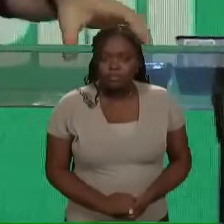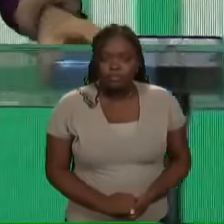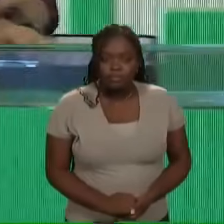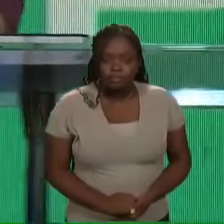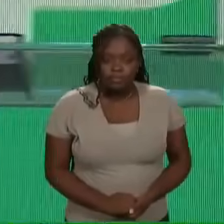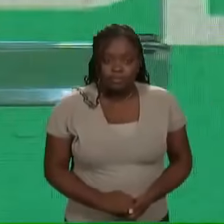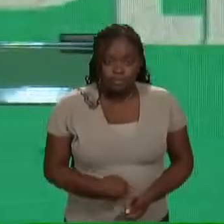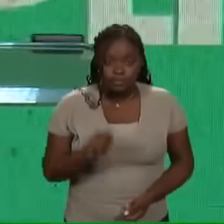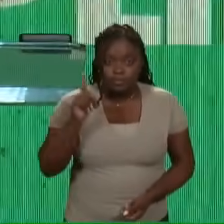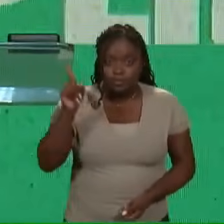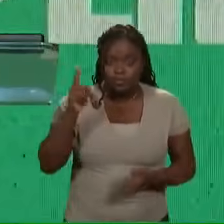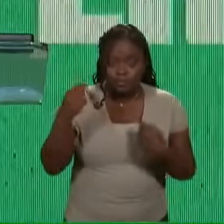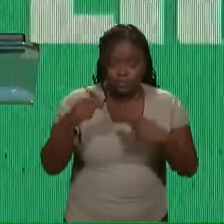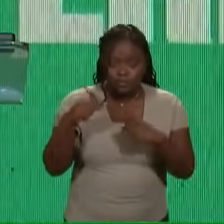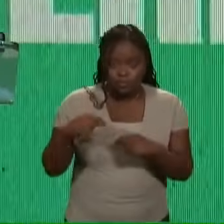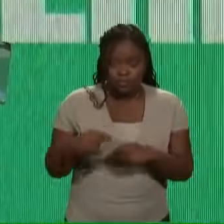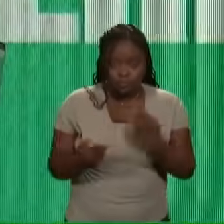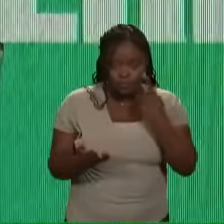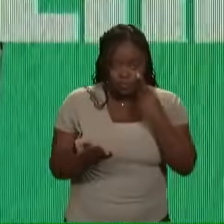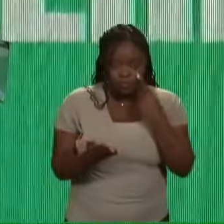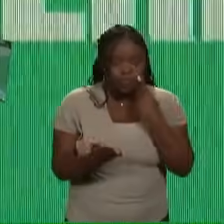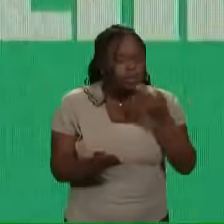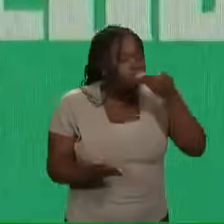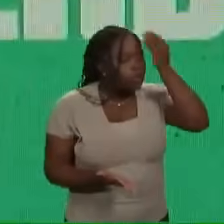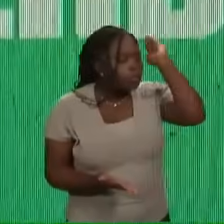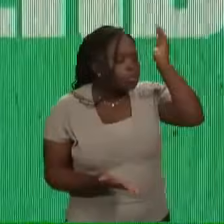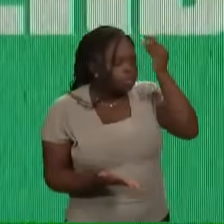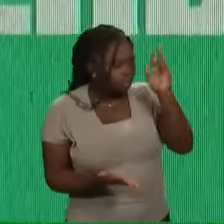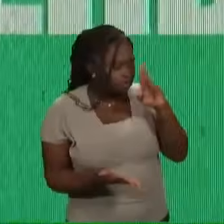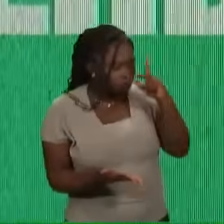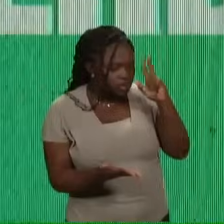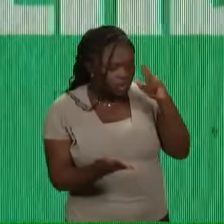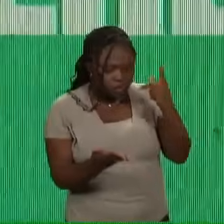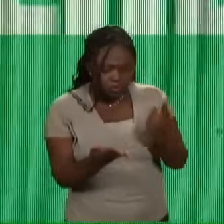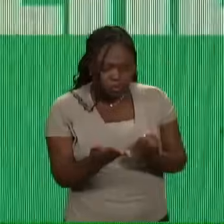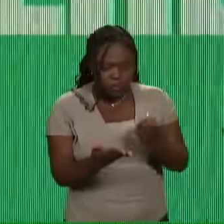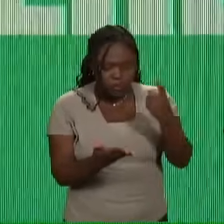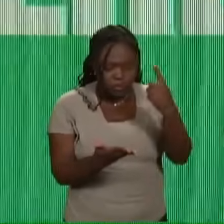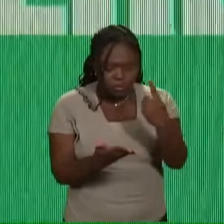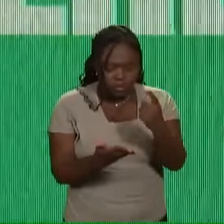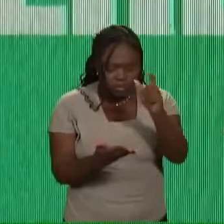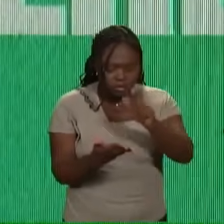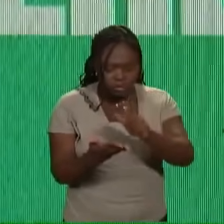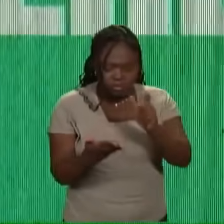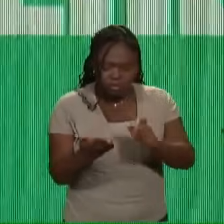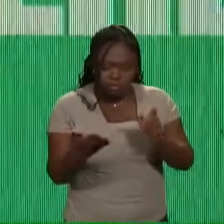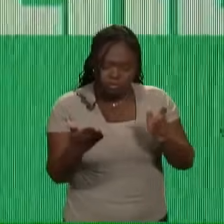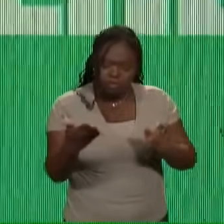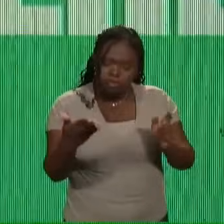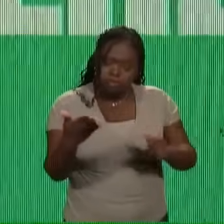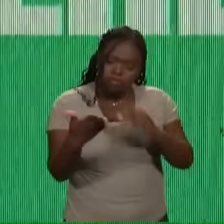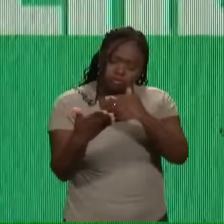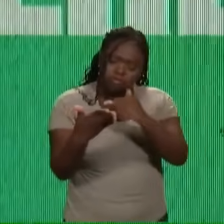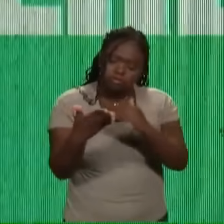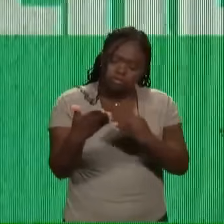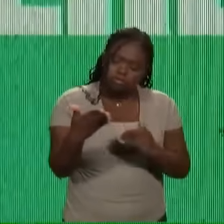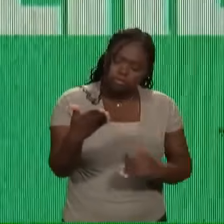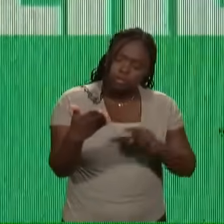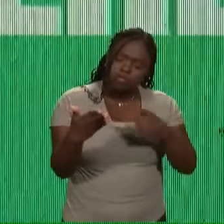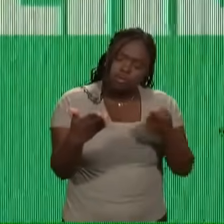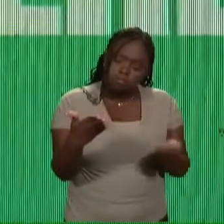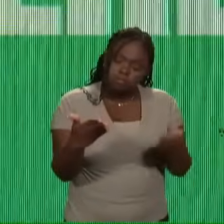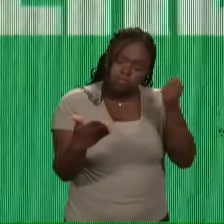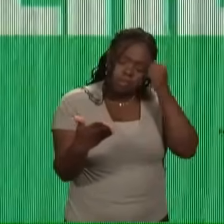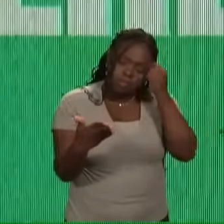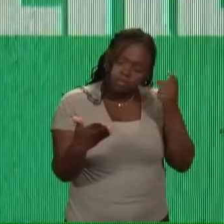ele tem que olhar lá e falar assim: Lucim, pisou na bola bastante com fulano, com ciclano, com beltrano, mas foi atrás, se